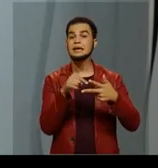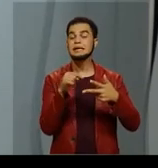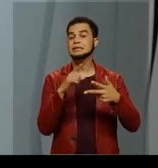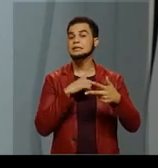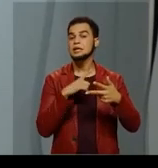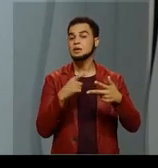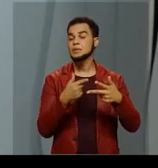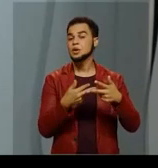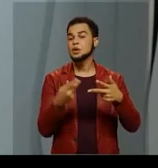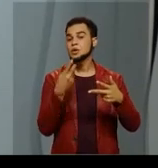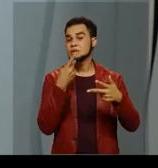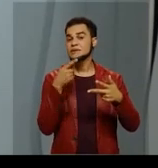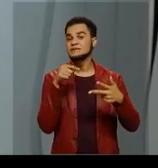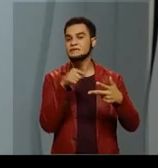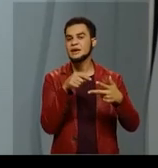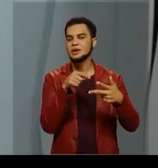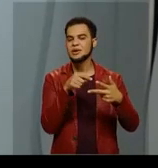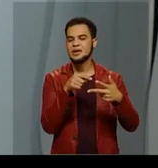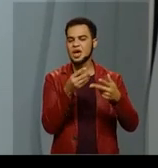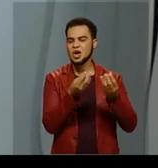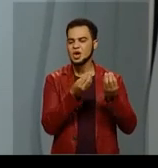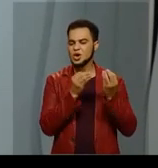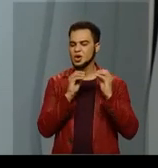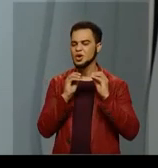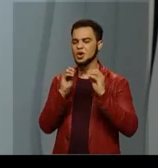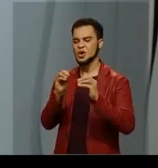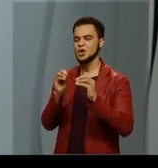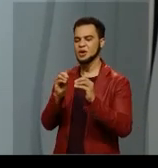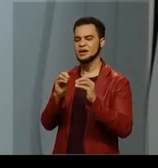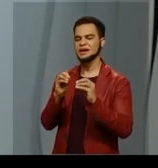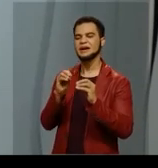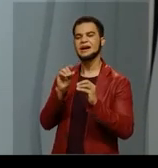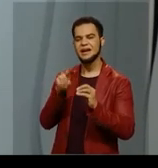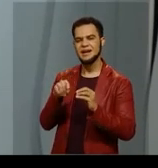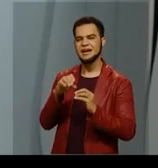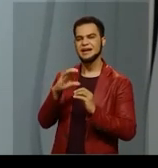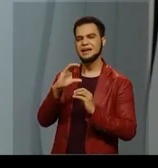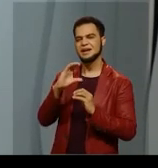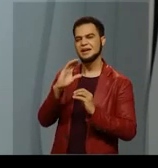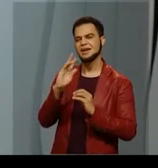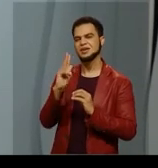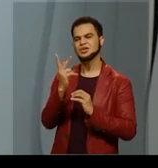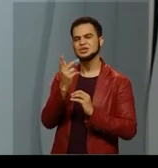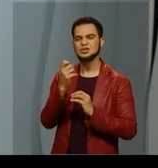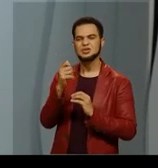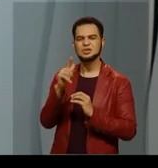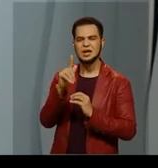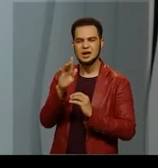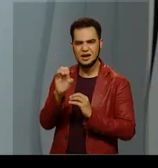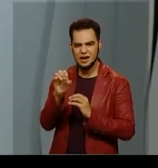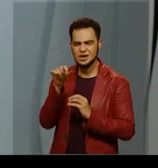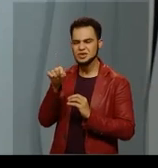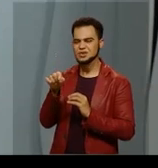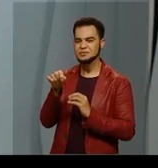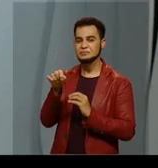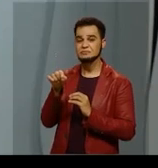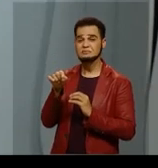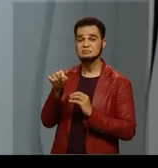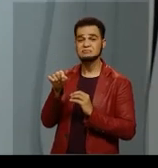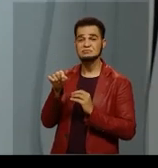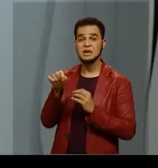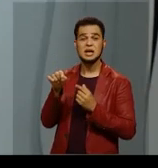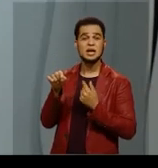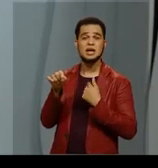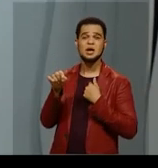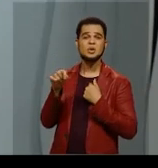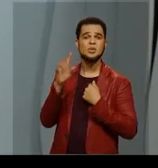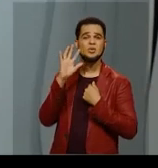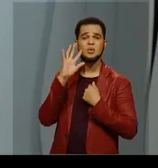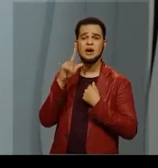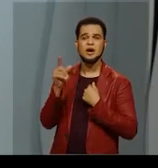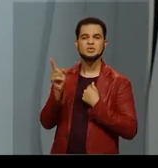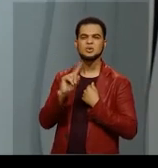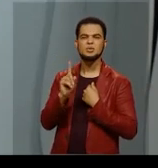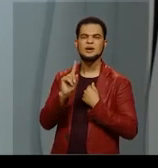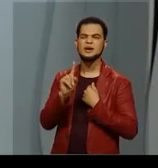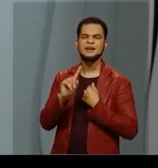ali de charge. Eu já acho que é cartoon, porque não tem nada político, não tem uma coisa específica, mas então